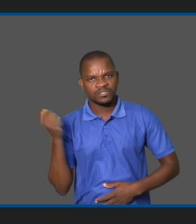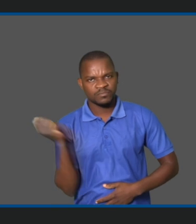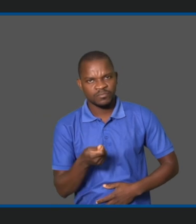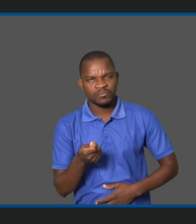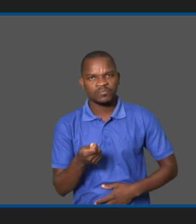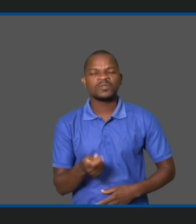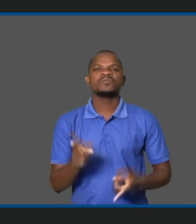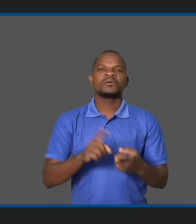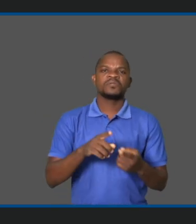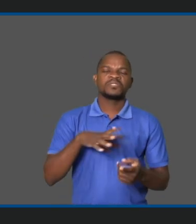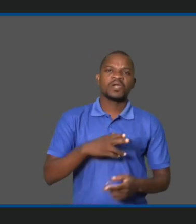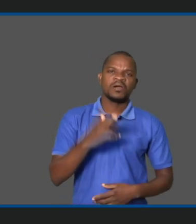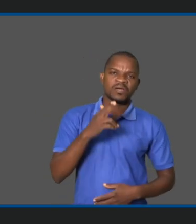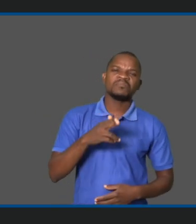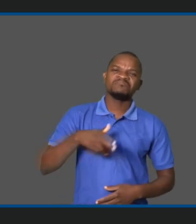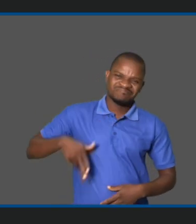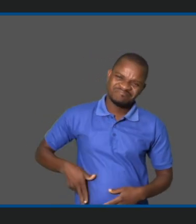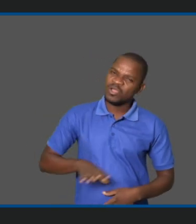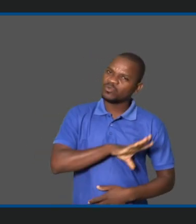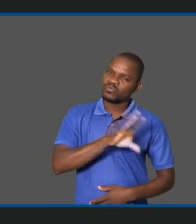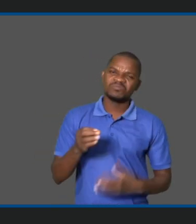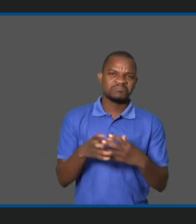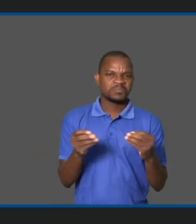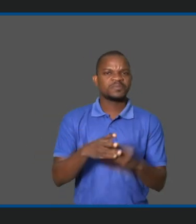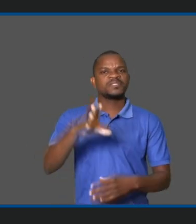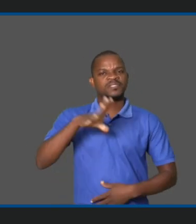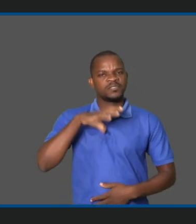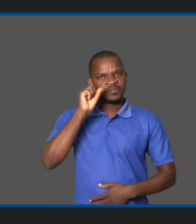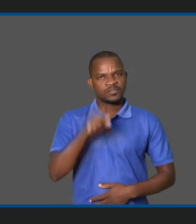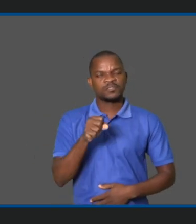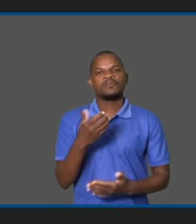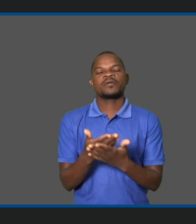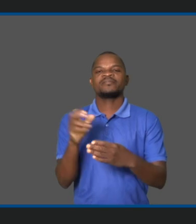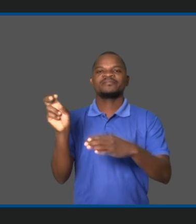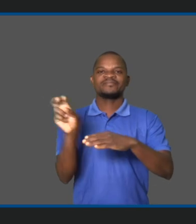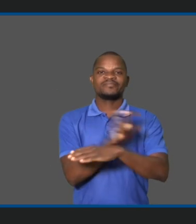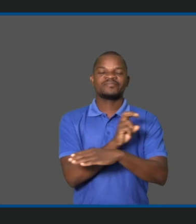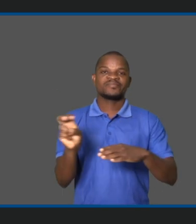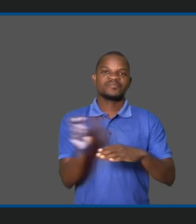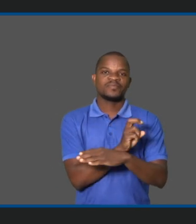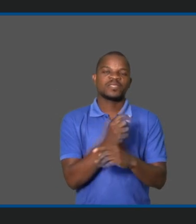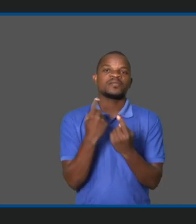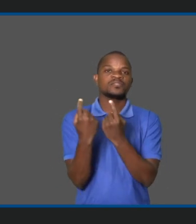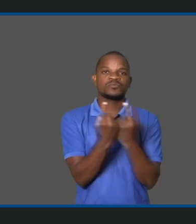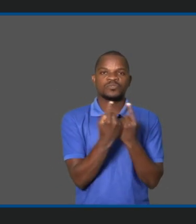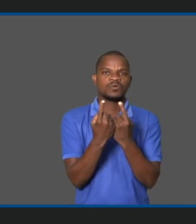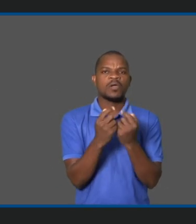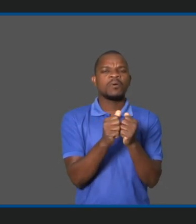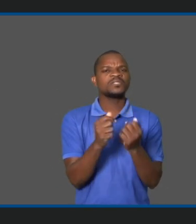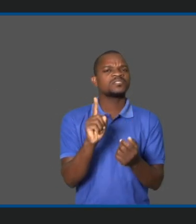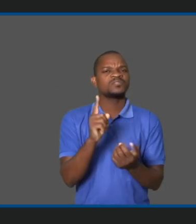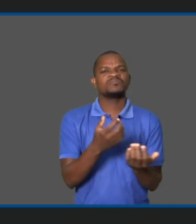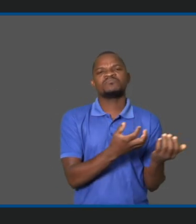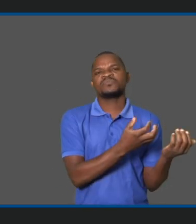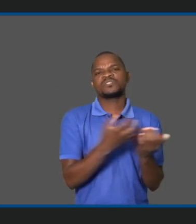tinha todos os elementos para controlar aquela situação sem pautar pela violência. Até porque,